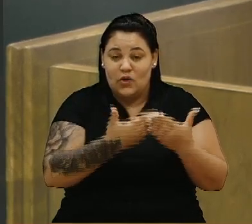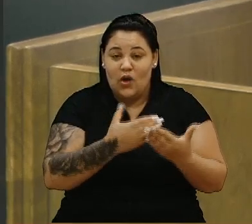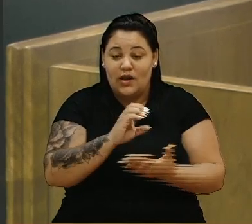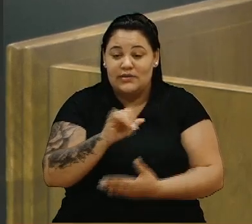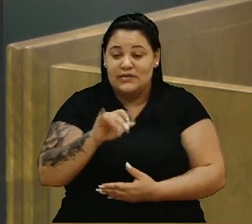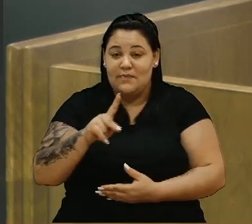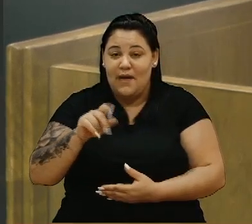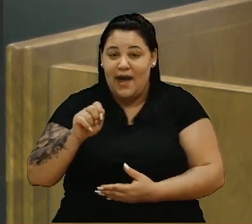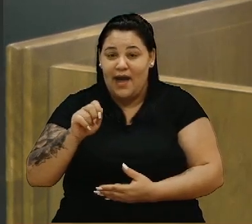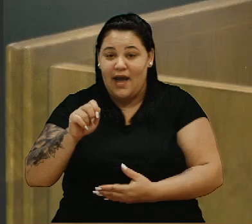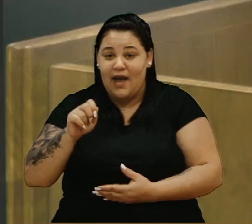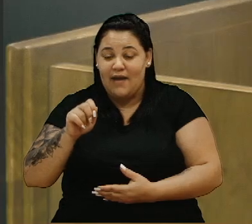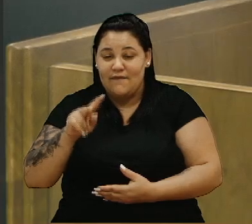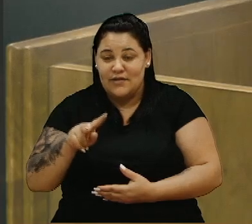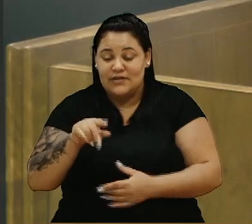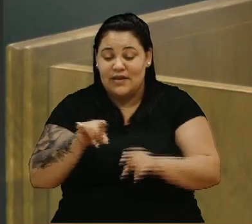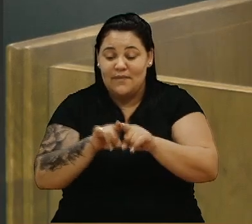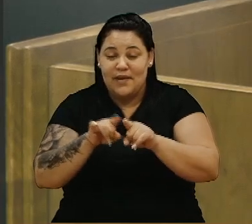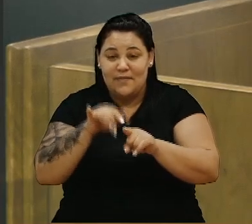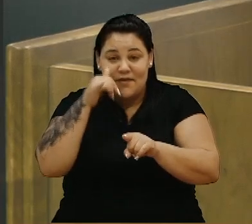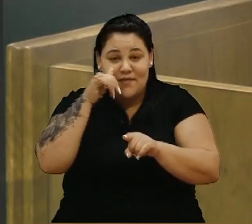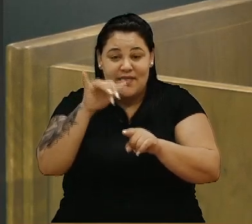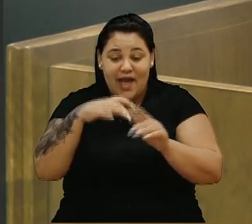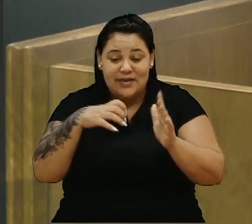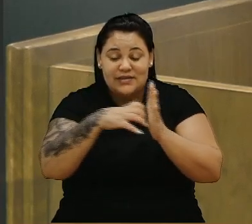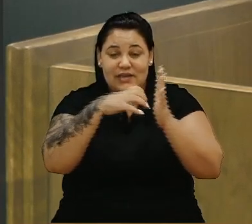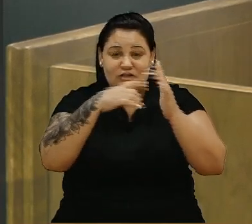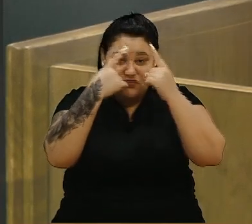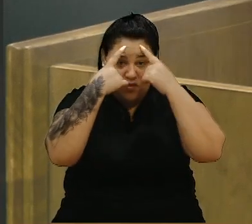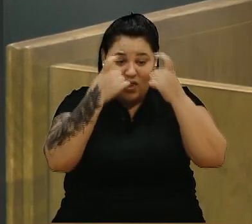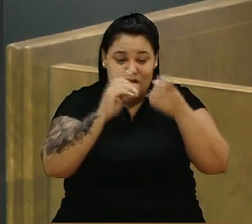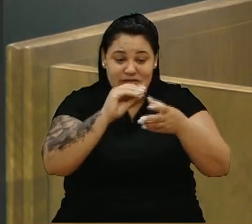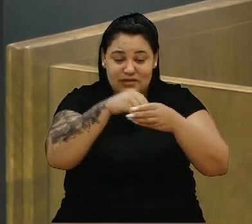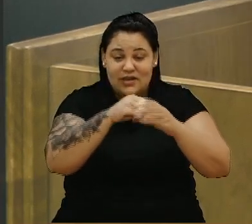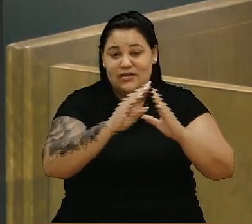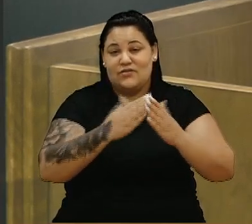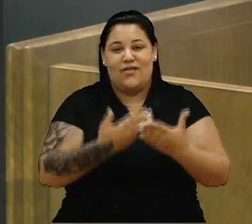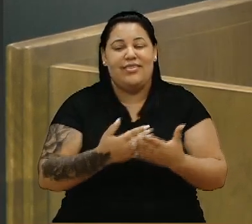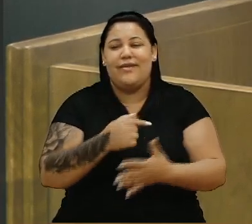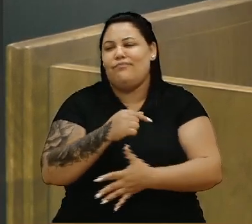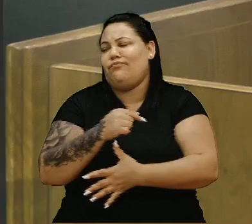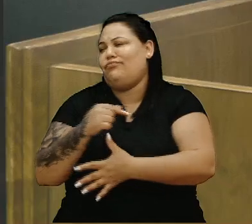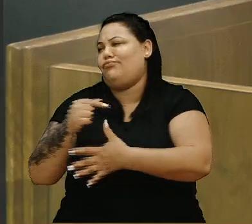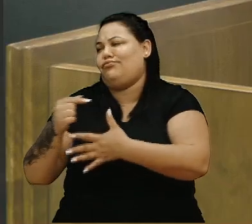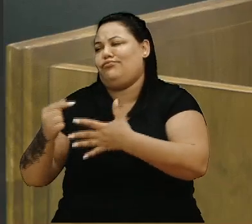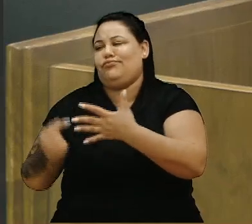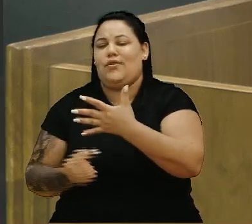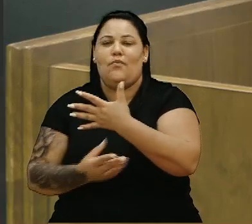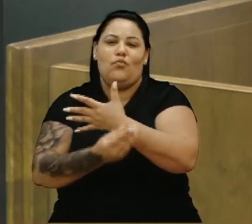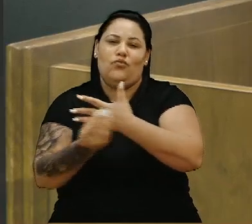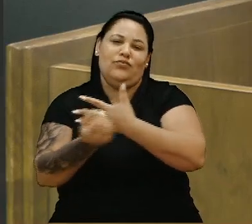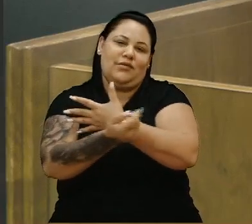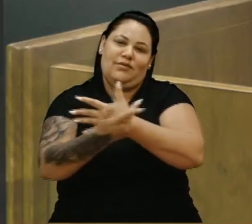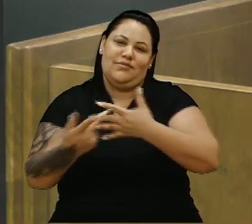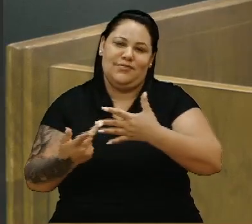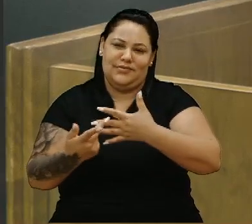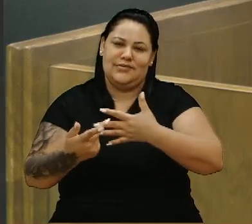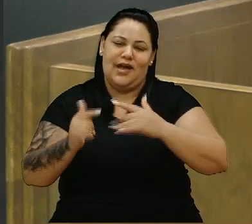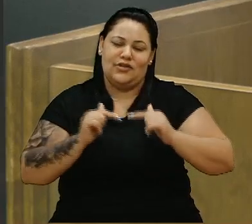Prevenção de Acidentes e Violência Escolar. Enfim, tem uma série de medidas que